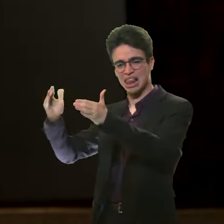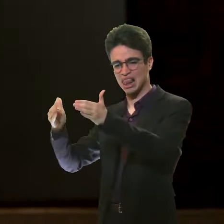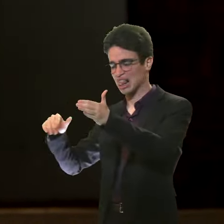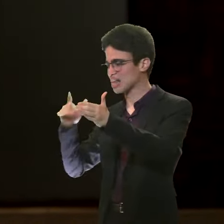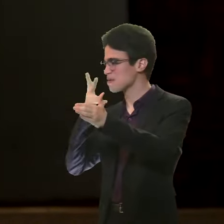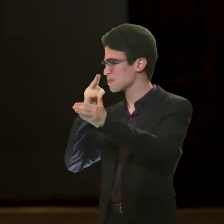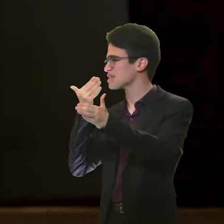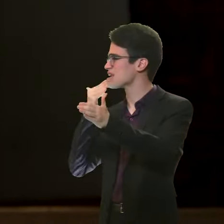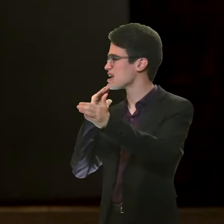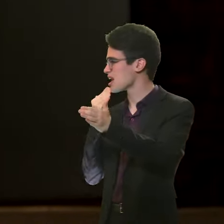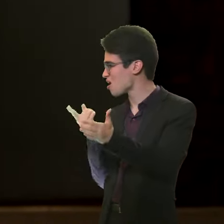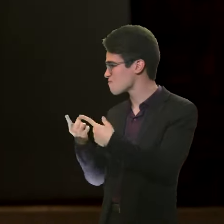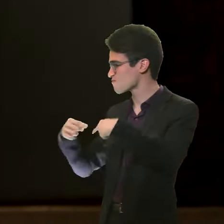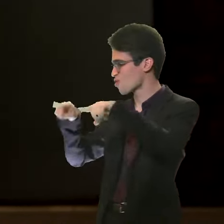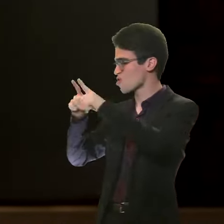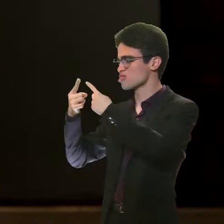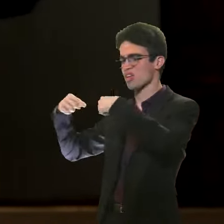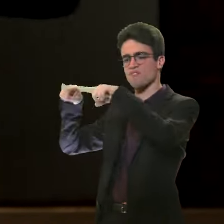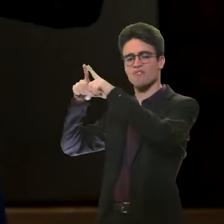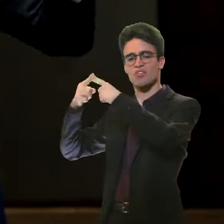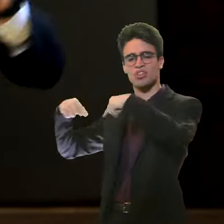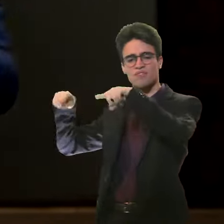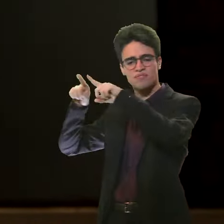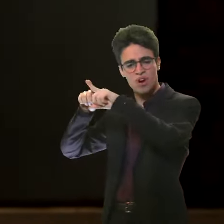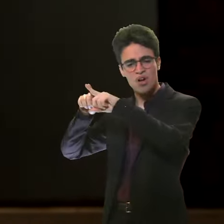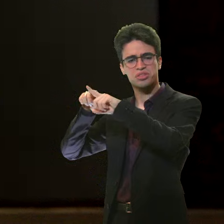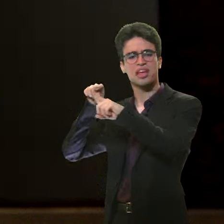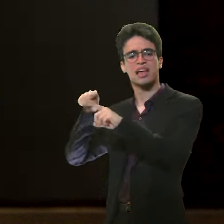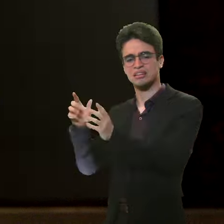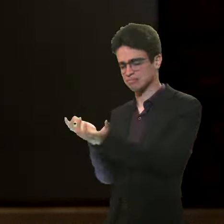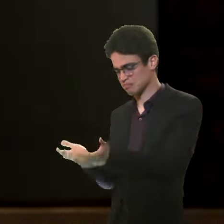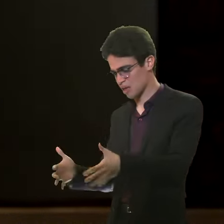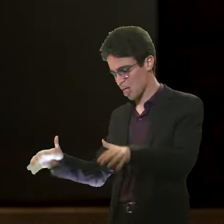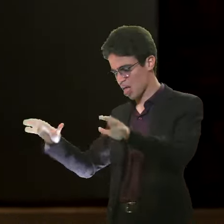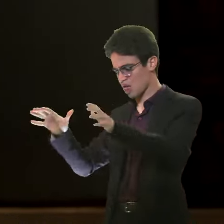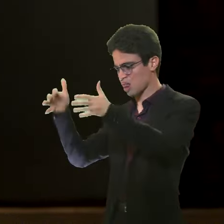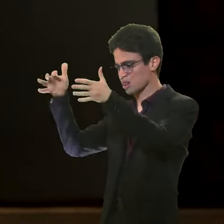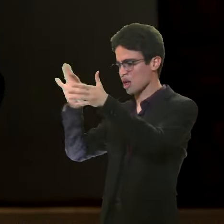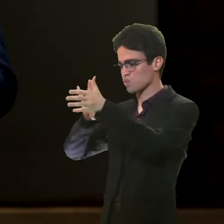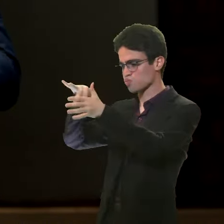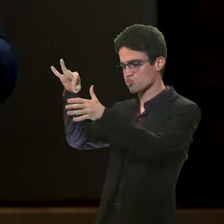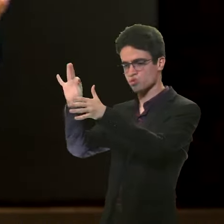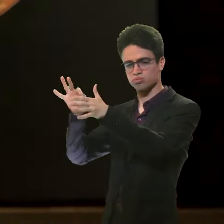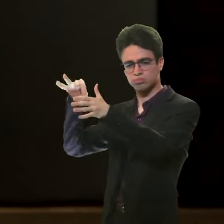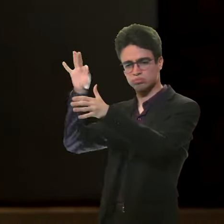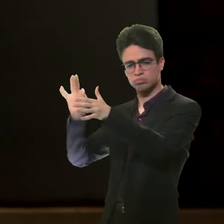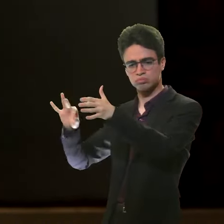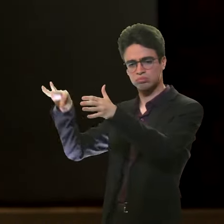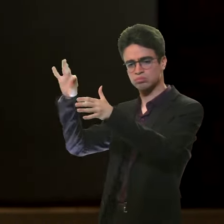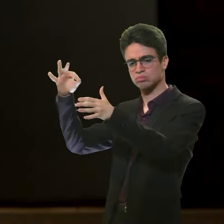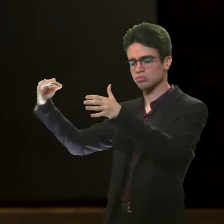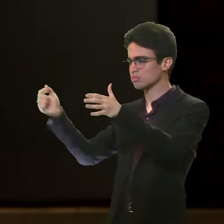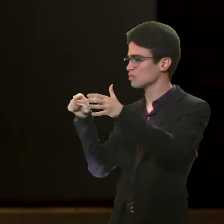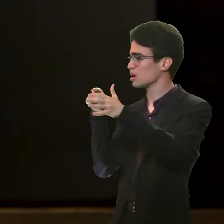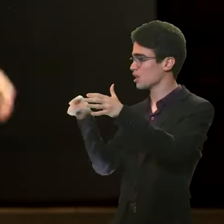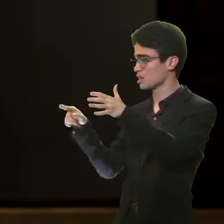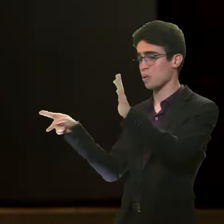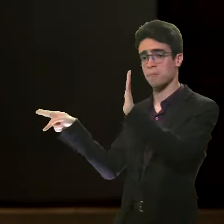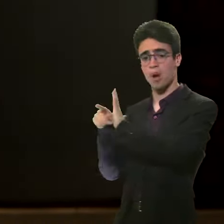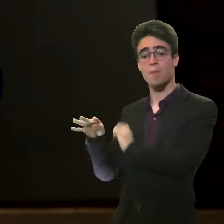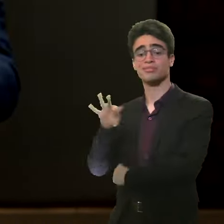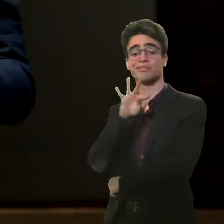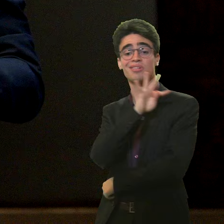nos lugares que estava quebrado aparece ali algo ainda mais nobre, Assim como essa técnica de